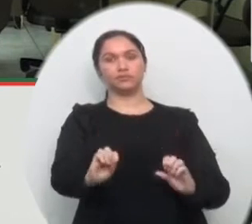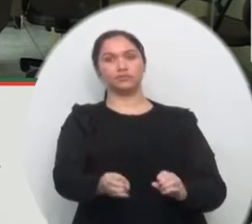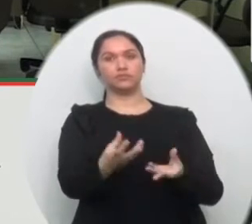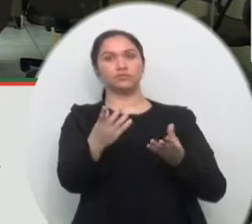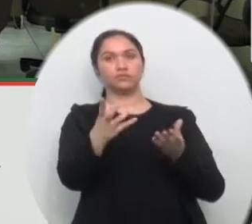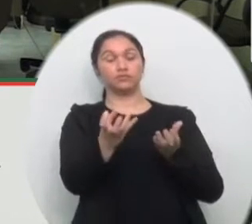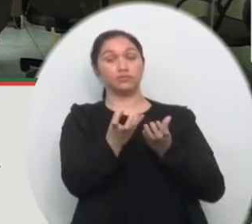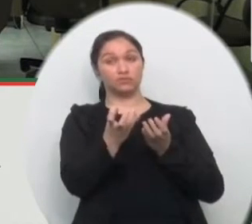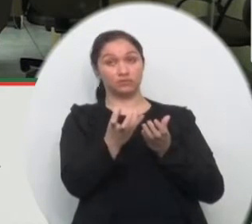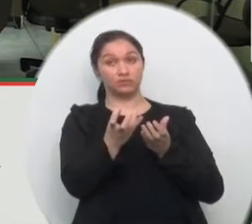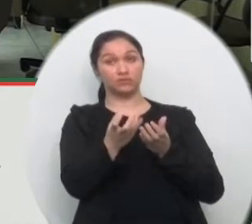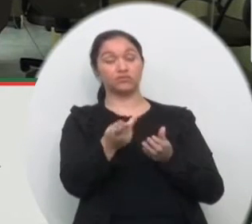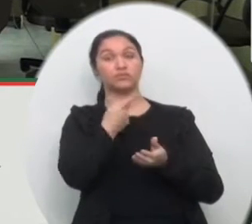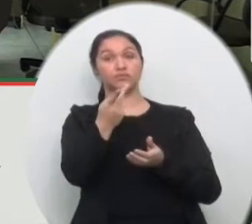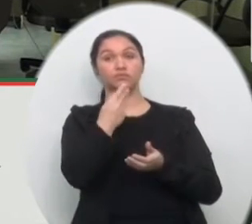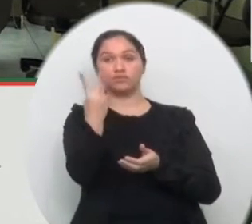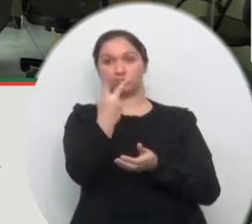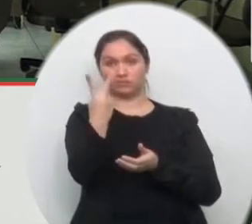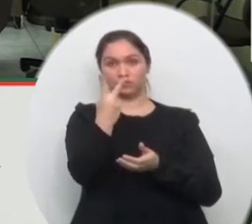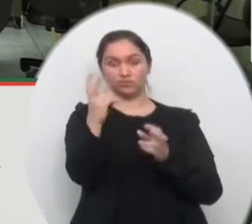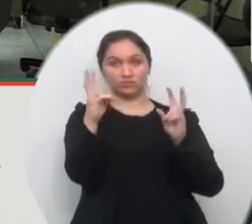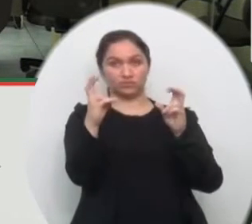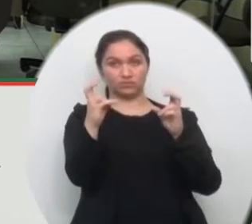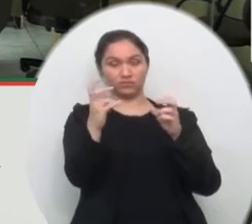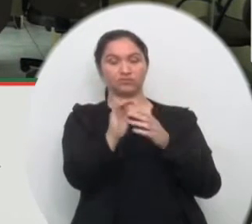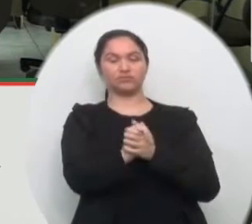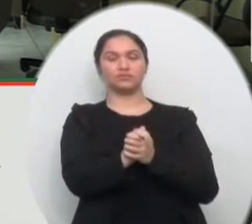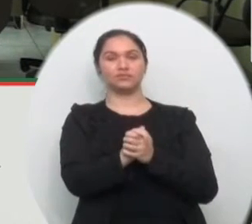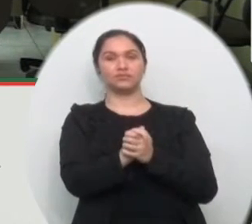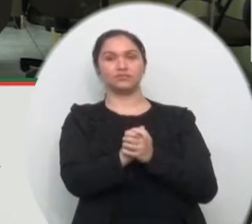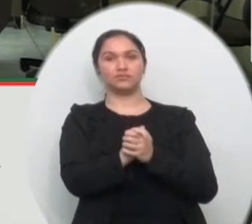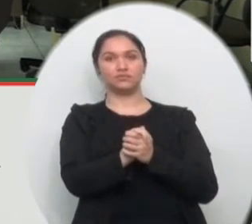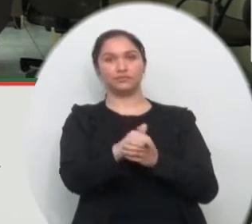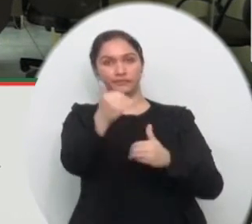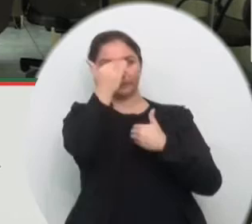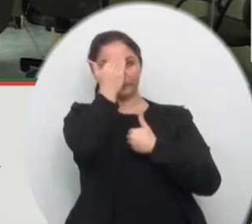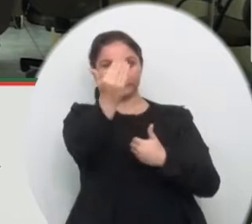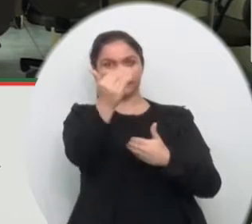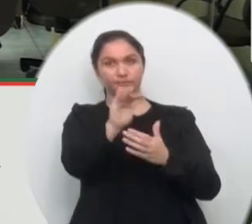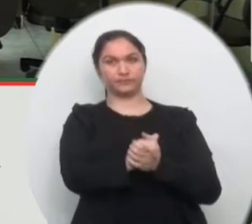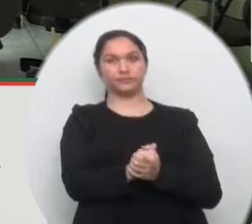essas duas situações, aproveitando o pouco tempo que ainda tem. Muito obrigado.